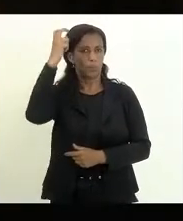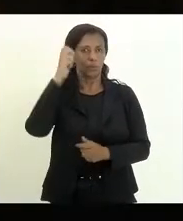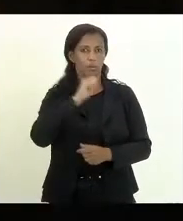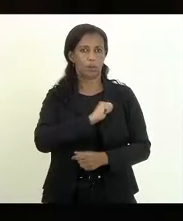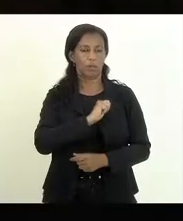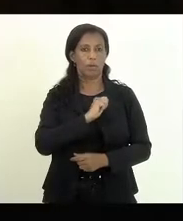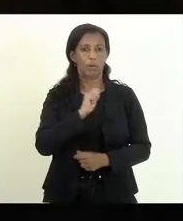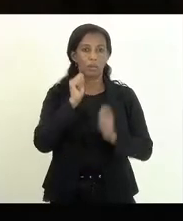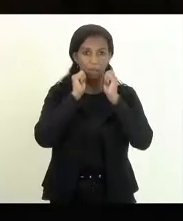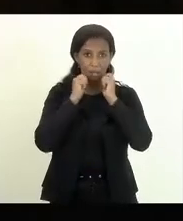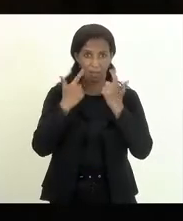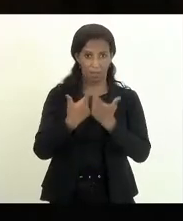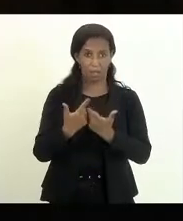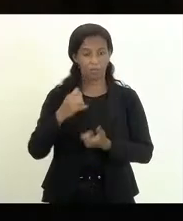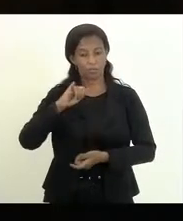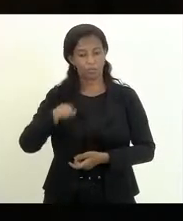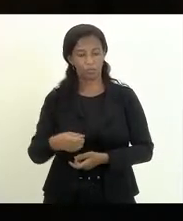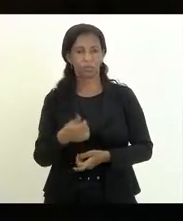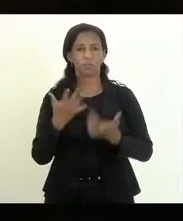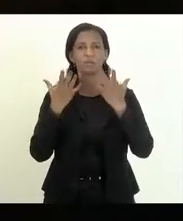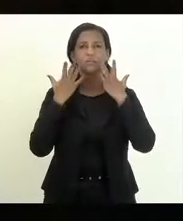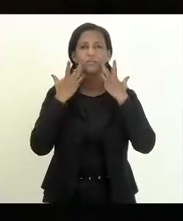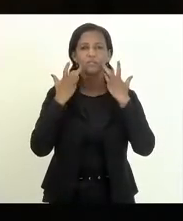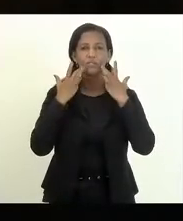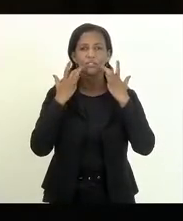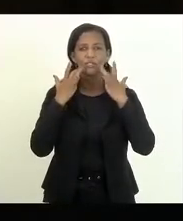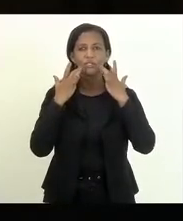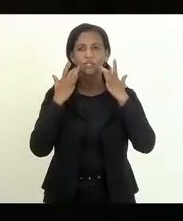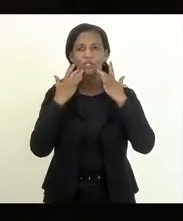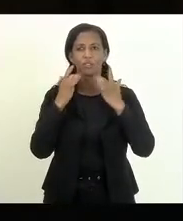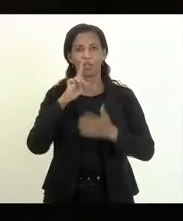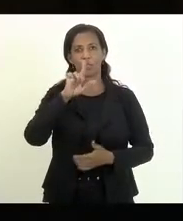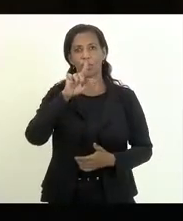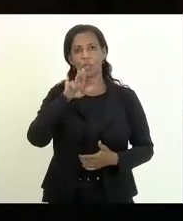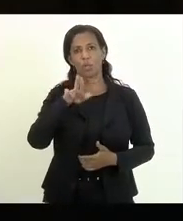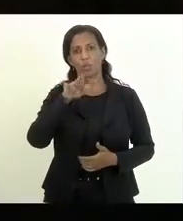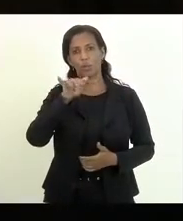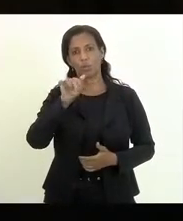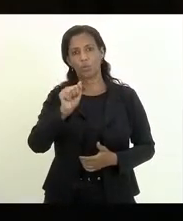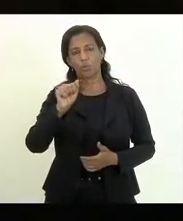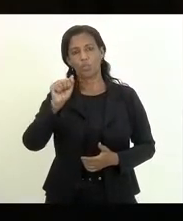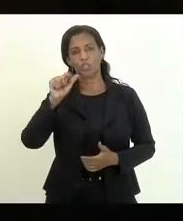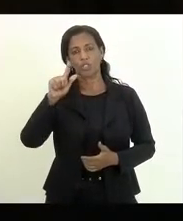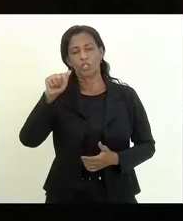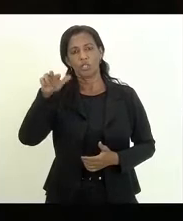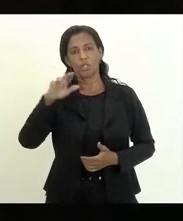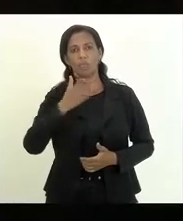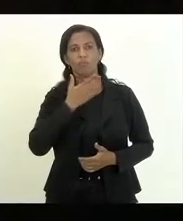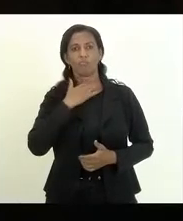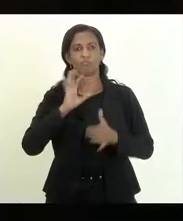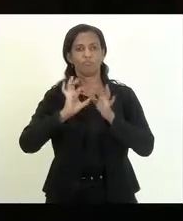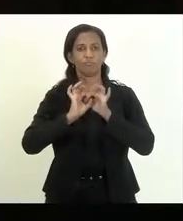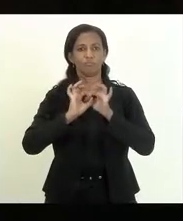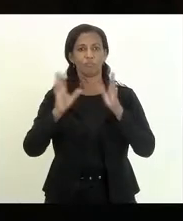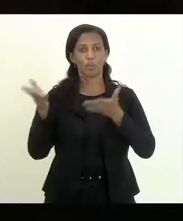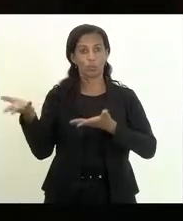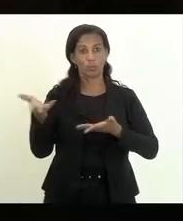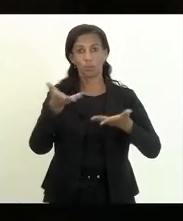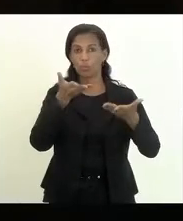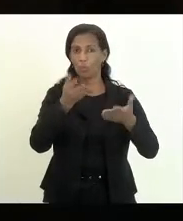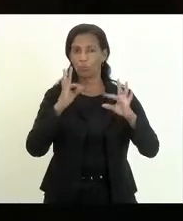a possibilidade da encenação da peça Luiz Gama, A Voz da Liberdade. Estão todos e